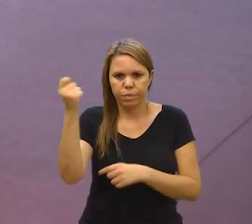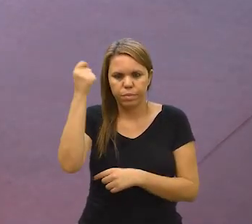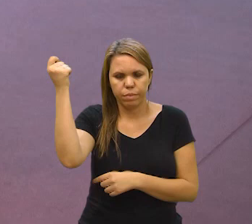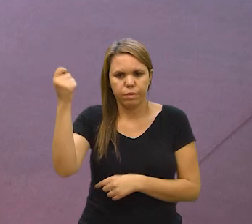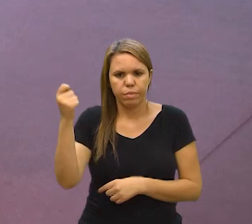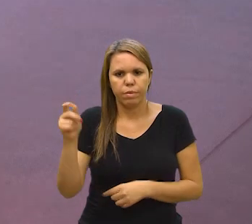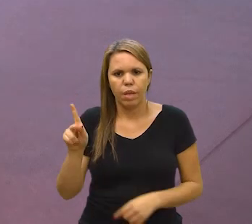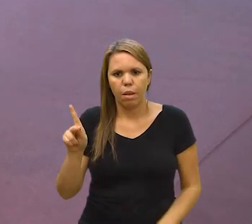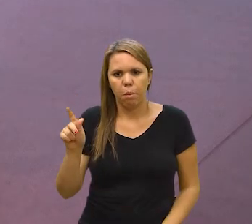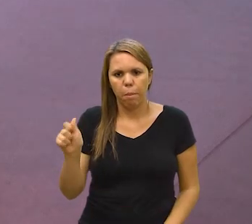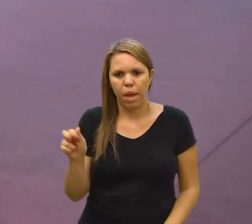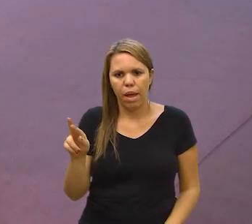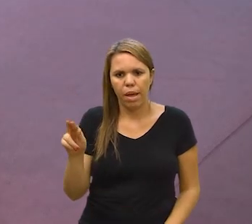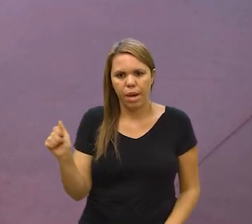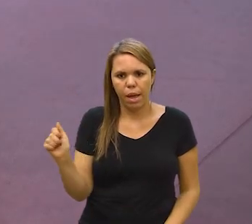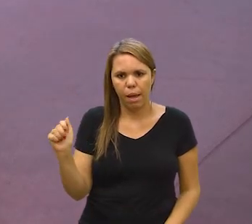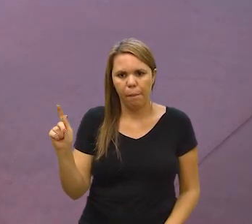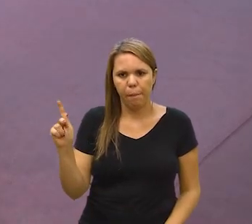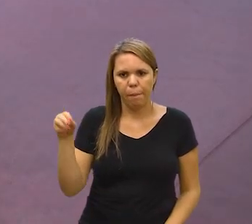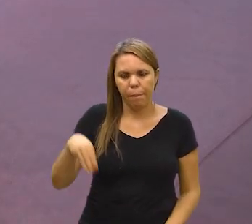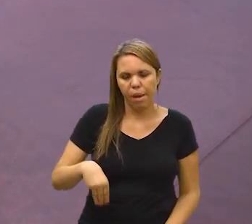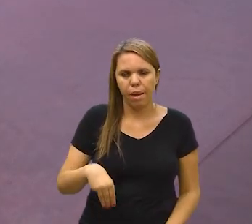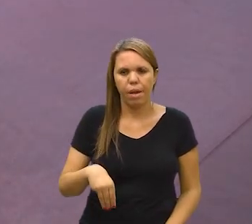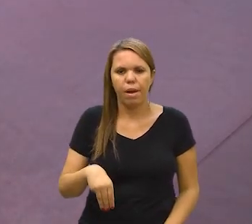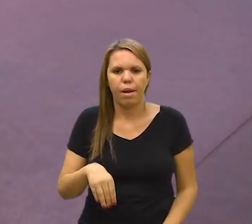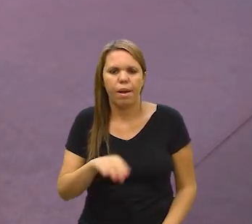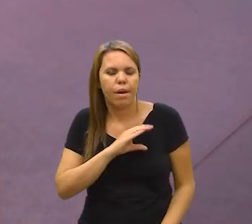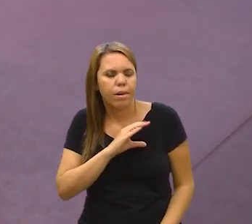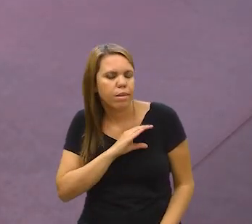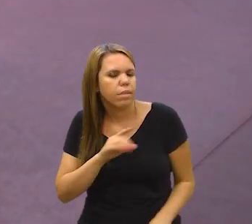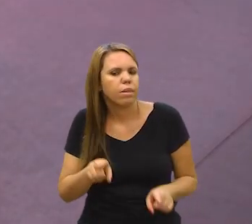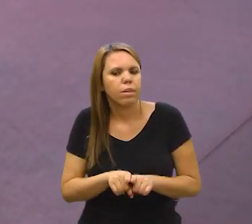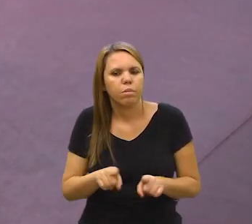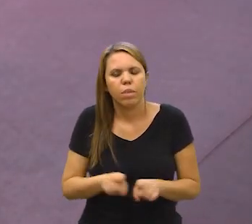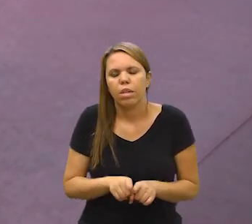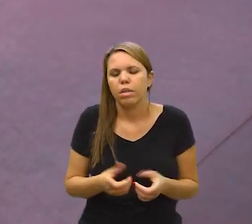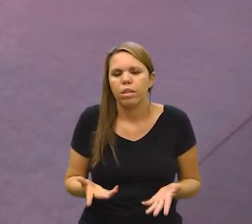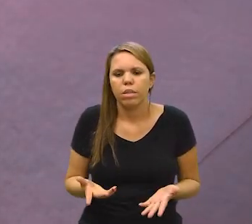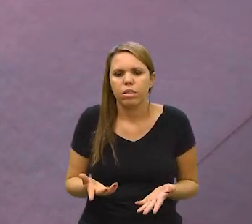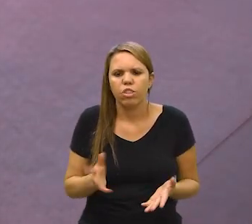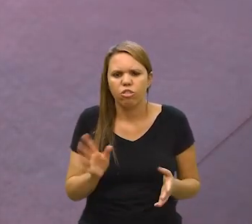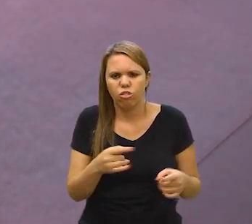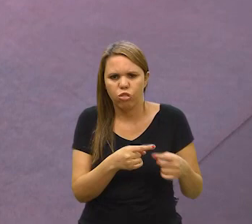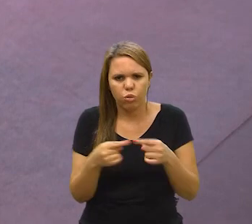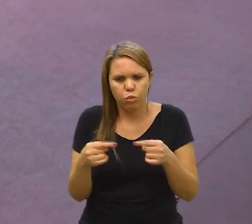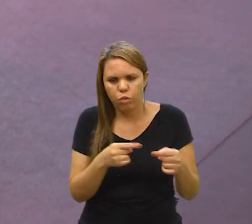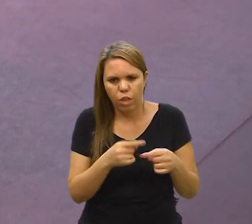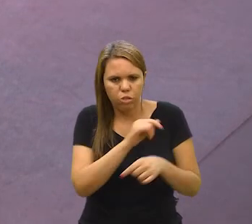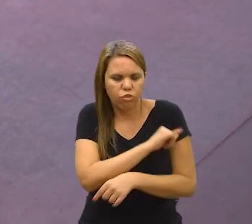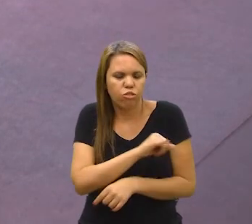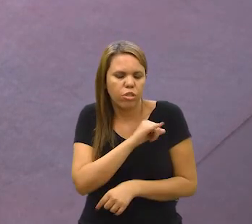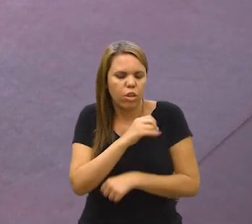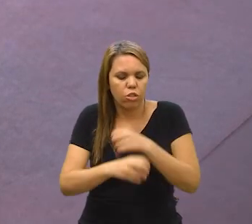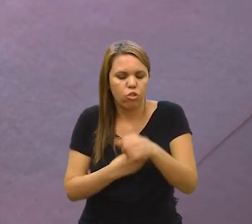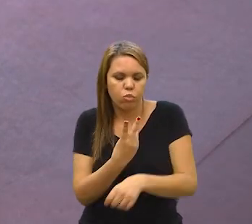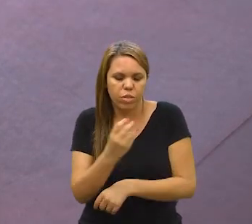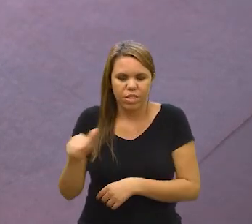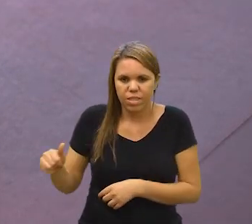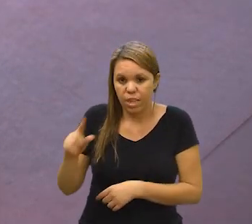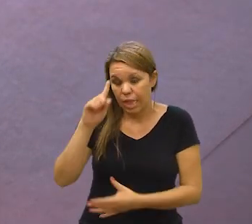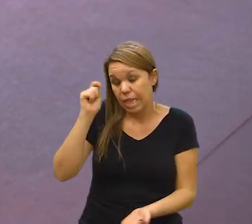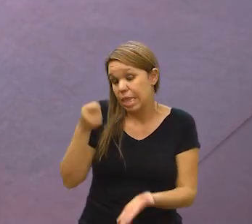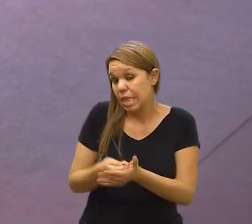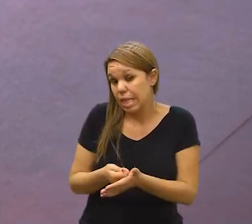do Parapan em Toronto, no Canadá, já tinha disputado os Jogos Paralímpicos no Rio de Janeiro e em 2017 veio uma